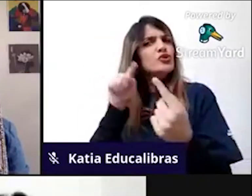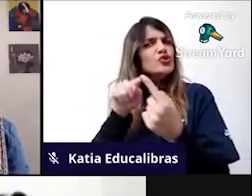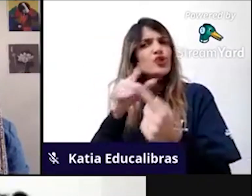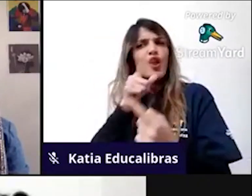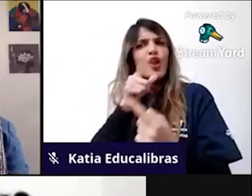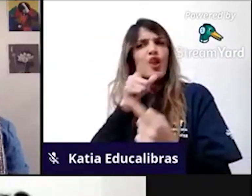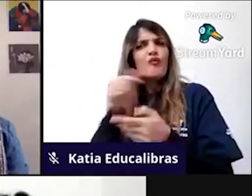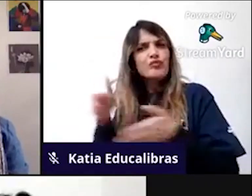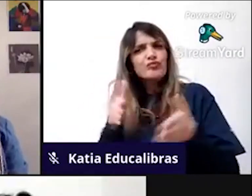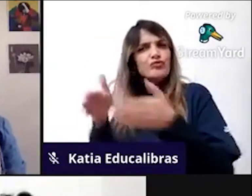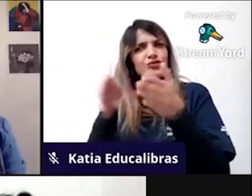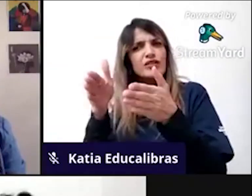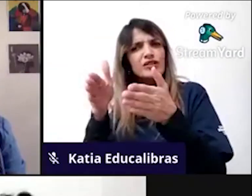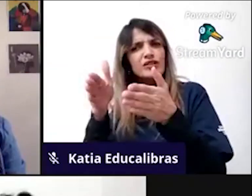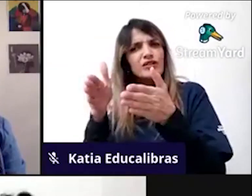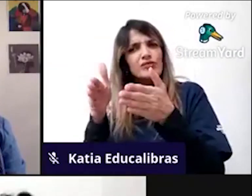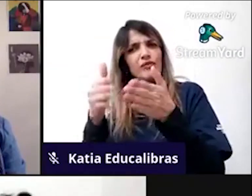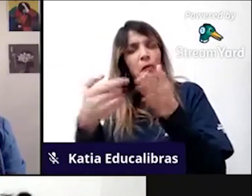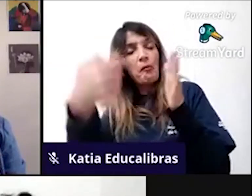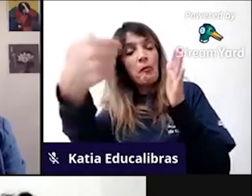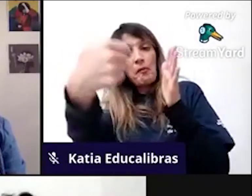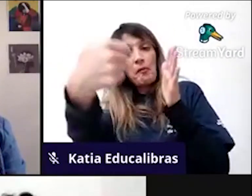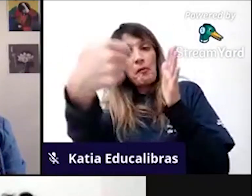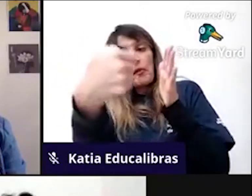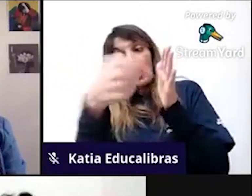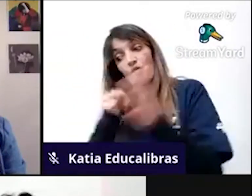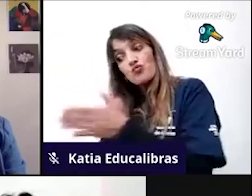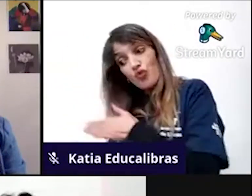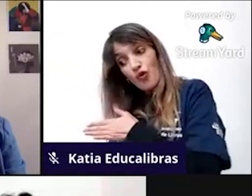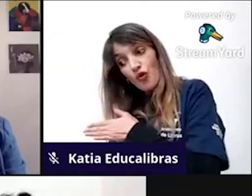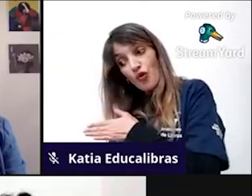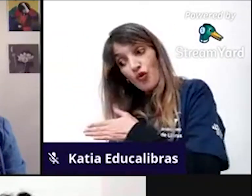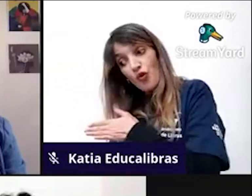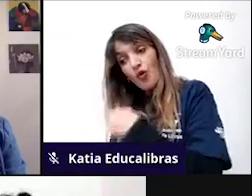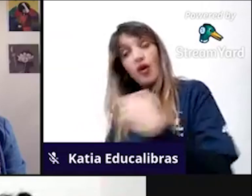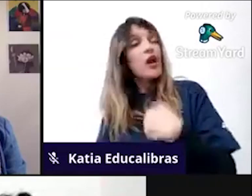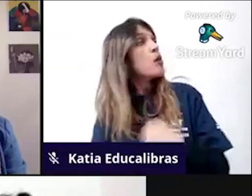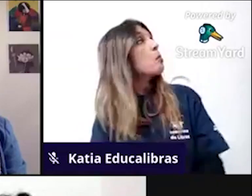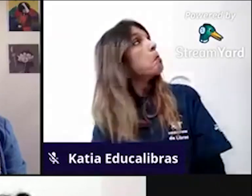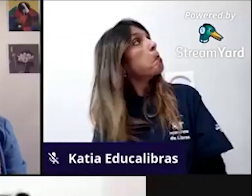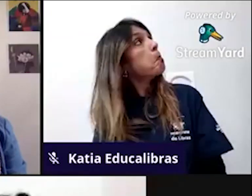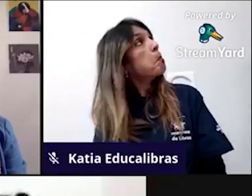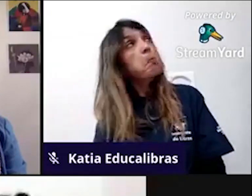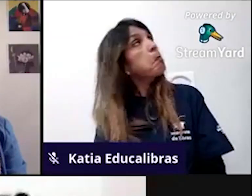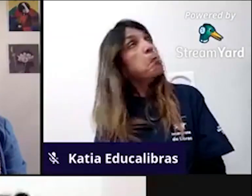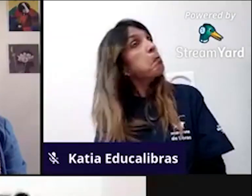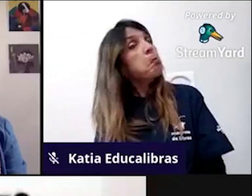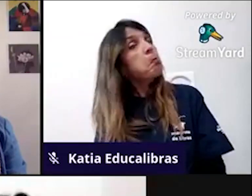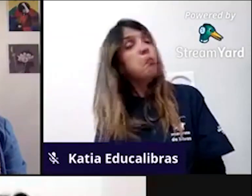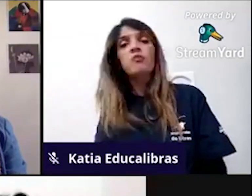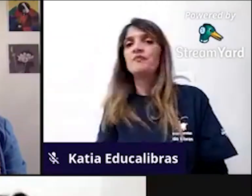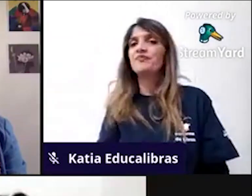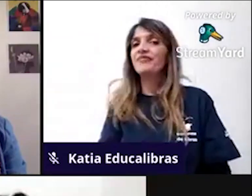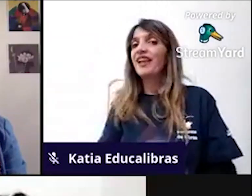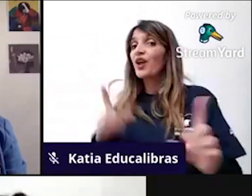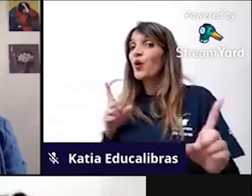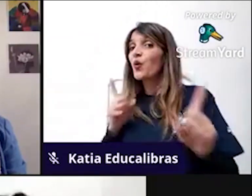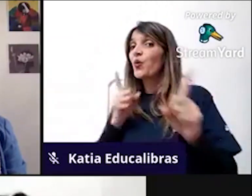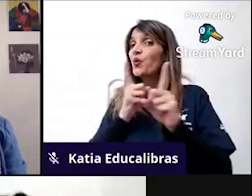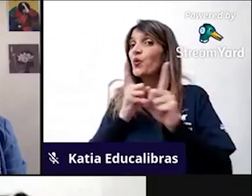Ele perguntava. E sem deixar responder, ele dizia, é se encontrar com o grande